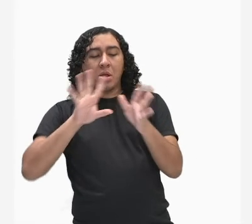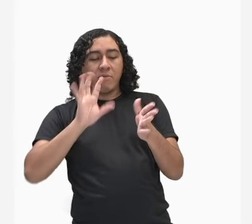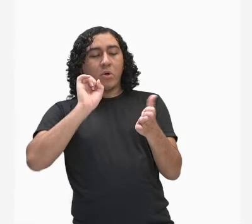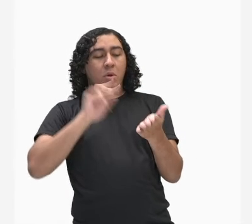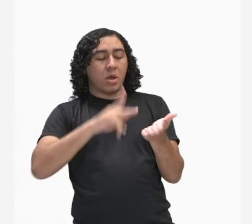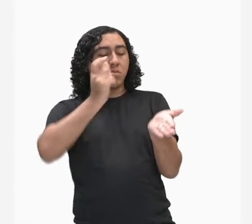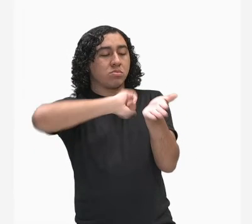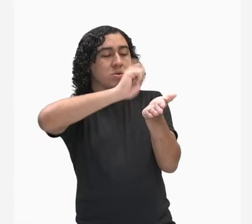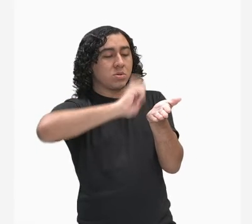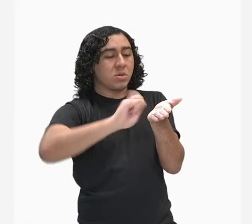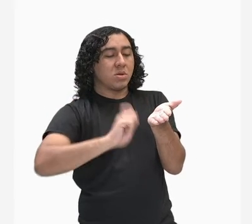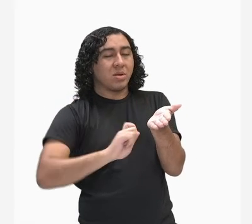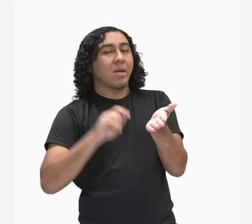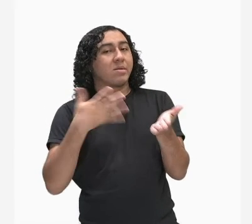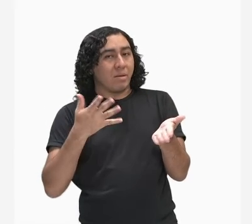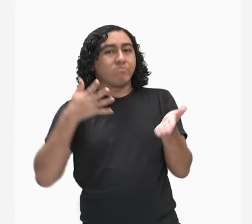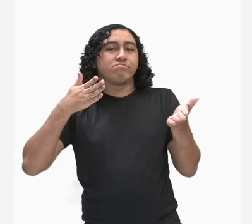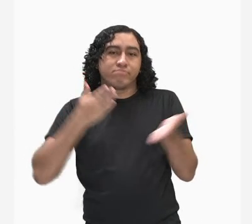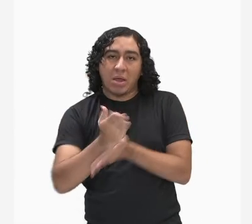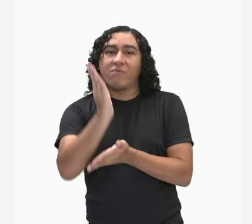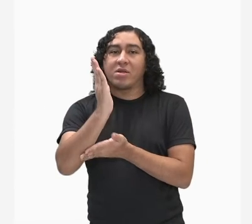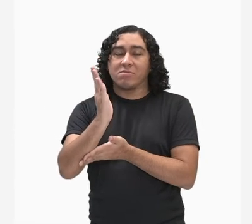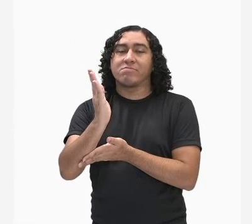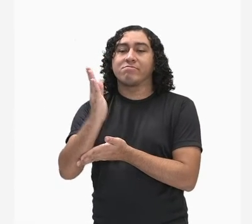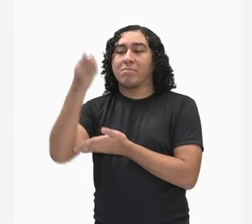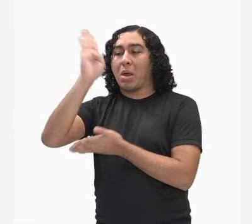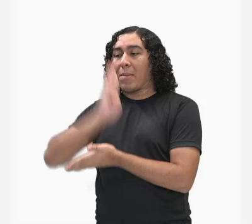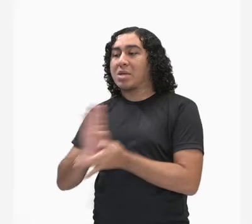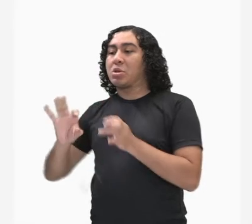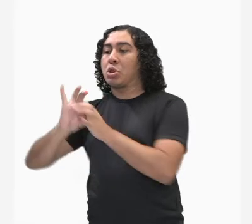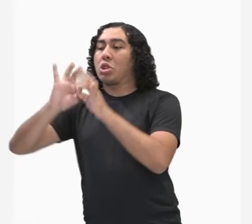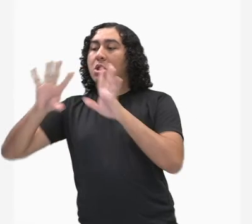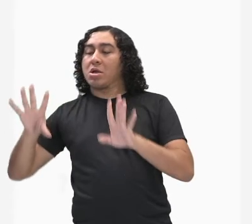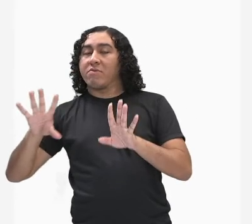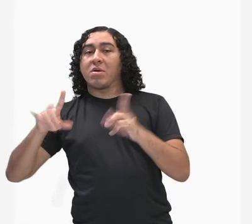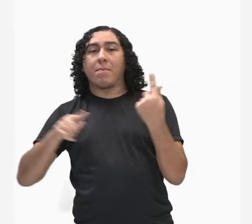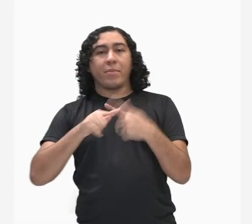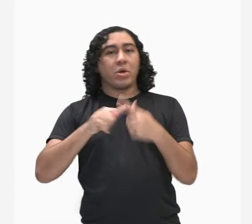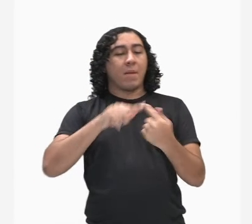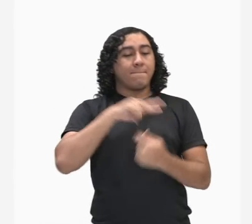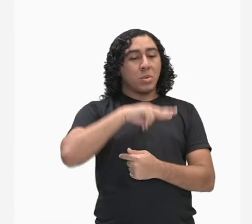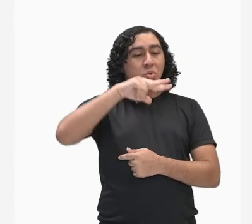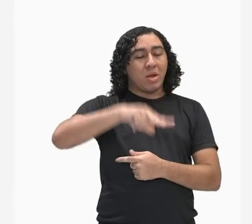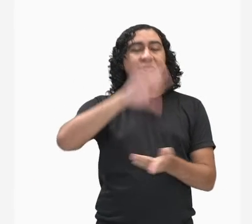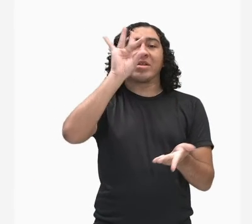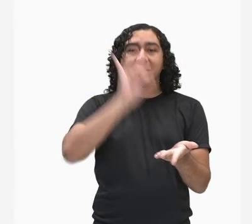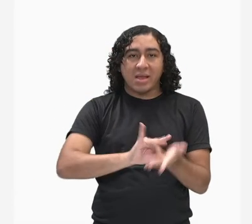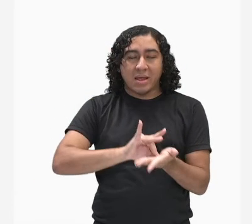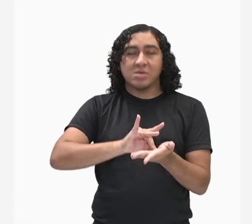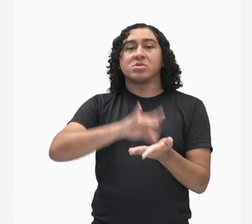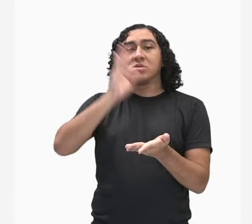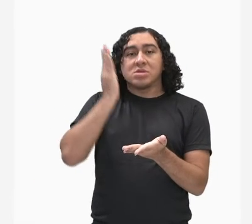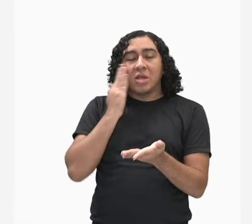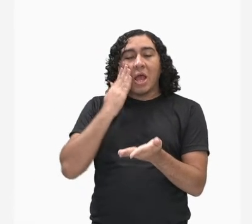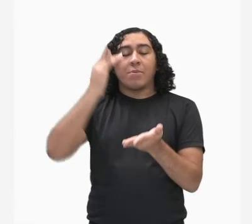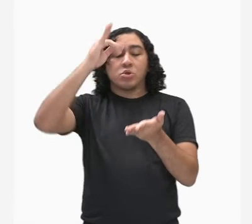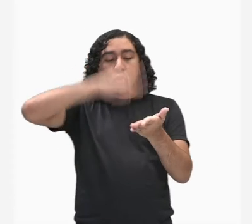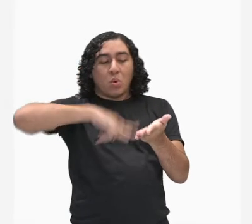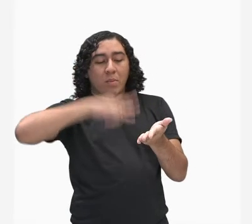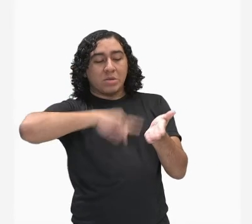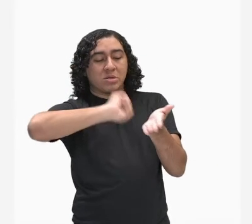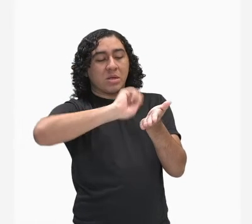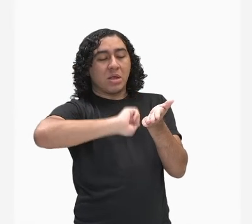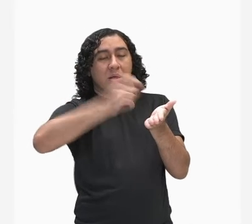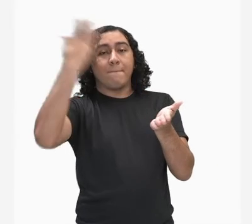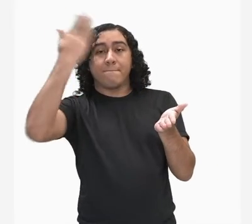realmente o Brasil está independente de Portugal, porque Portugal reconhece de fato e de direito a nossa independência.